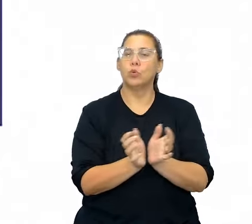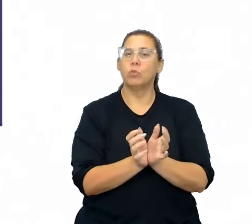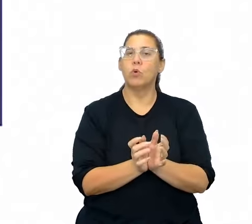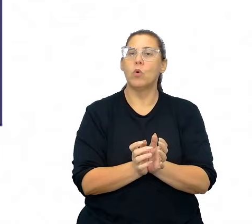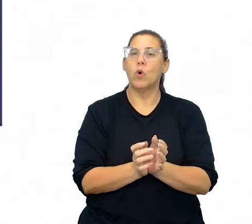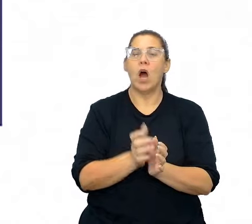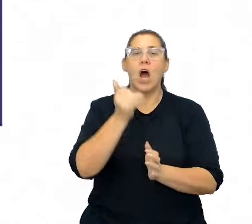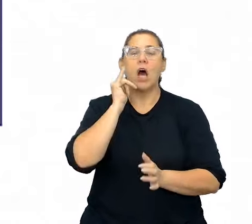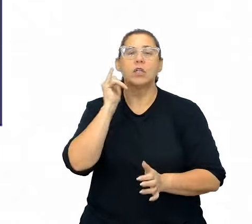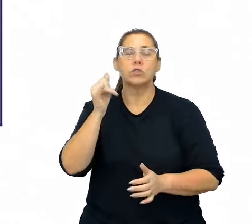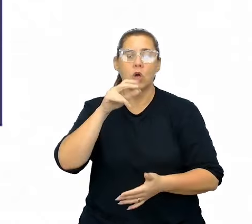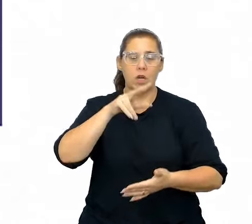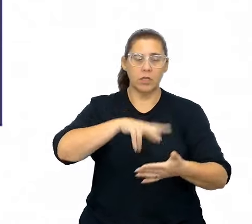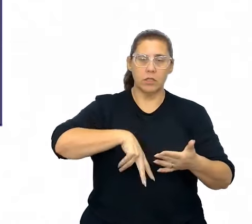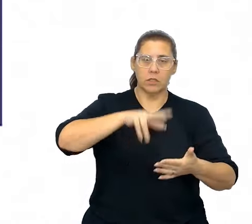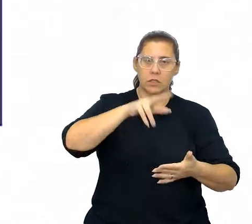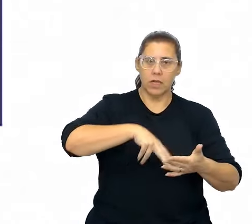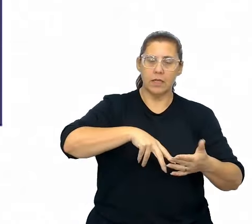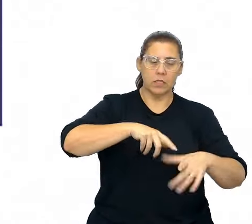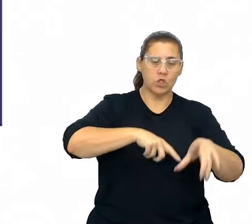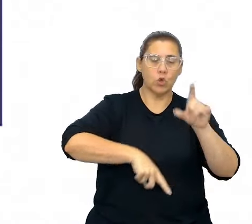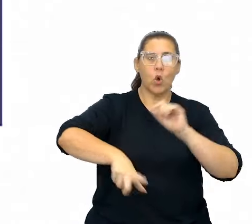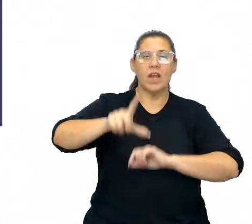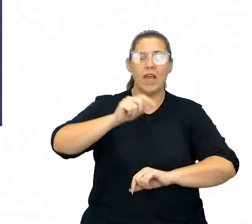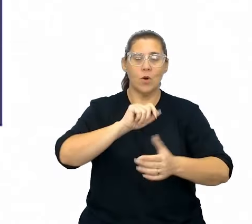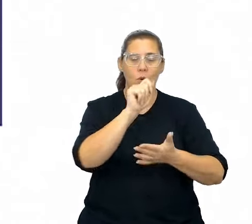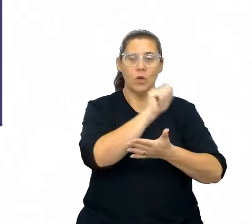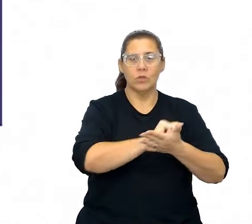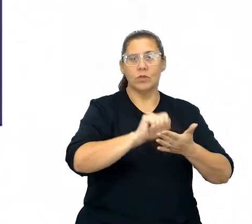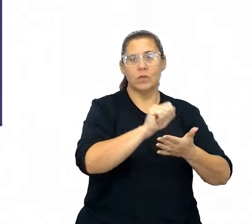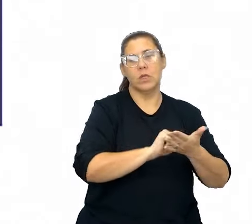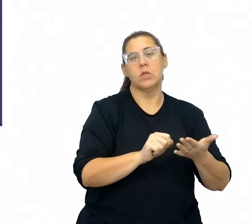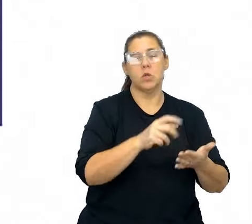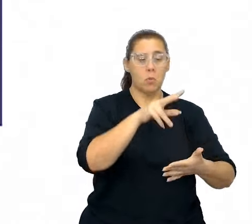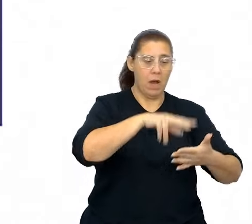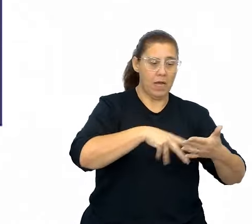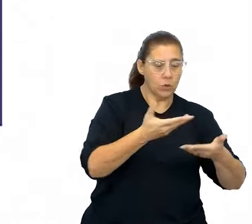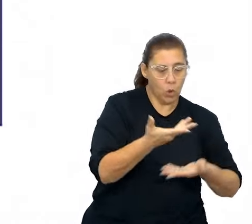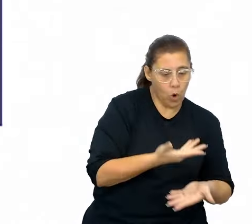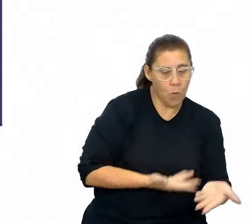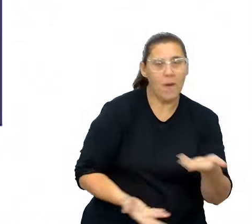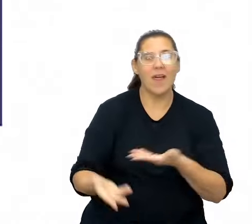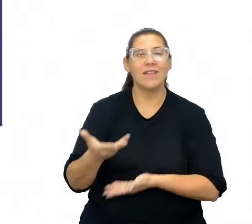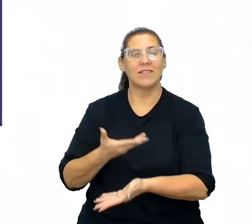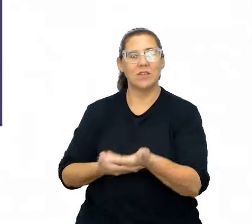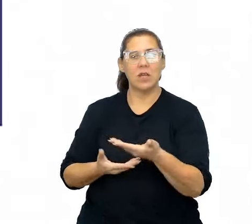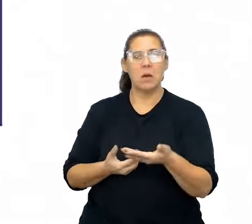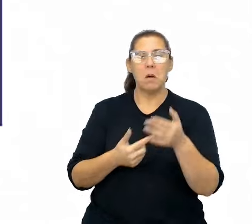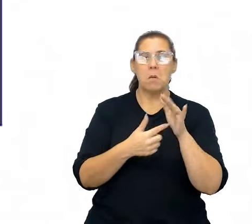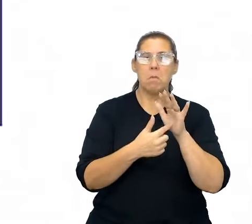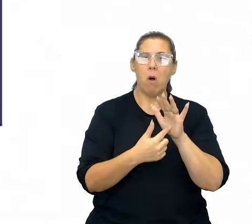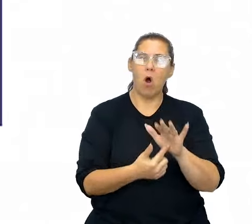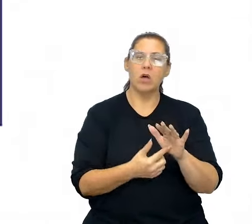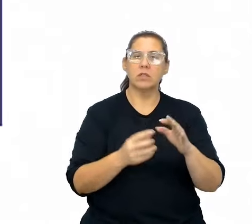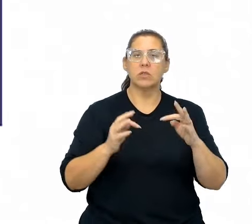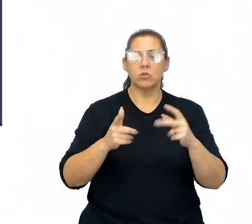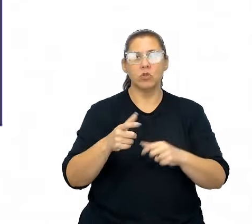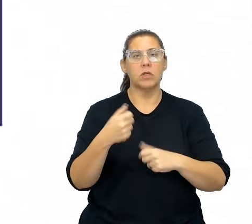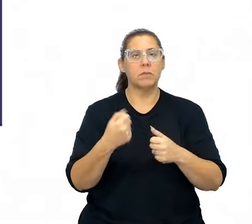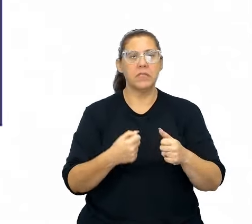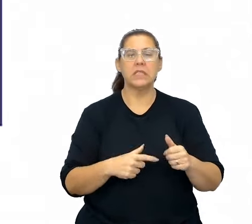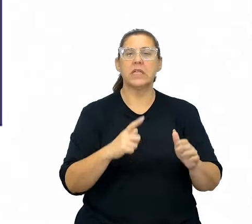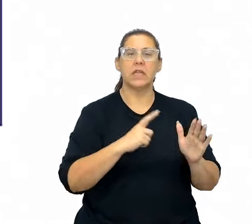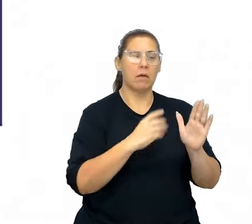escolheram reescrever e, durante uma leitura colaborativa, apontem os aspectos que deverão constar